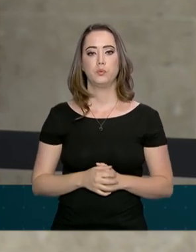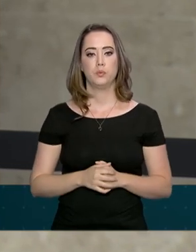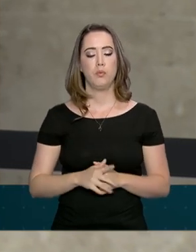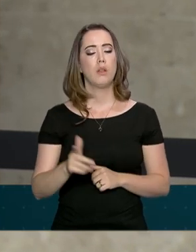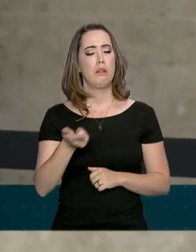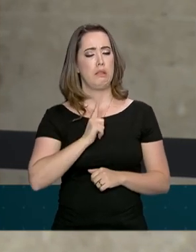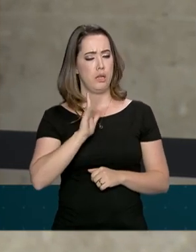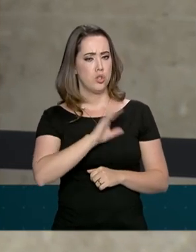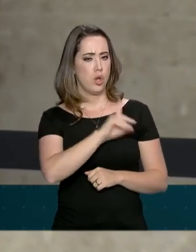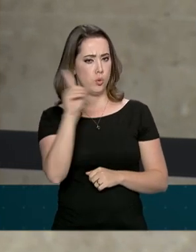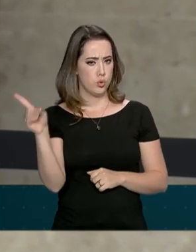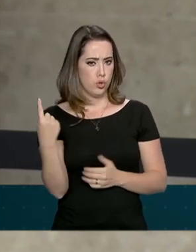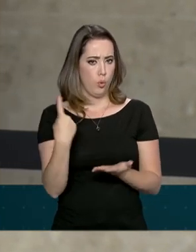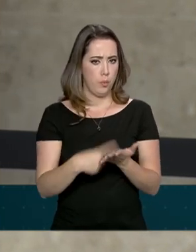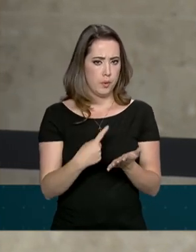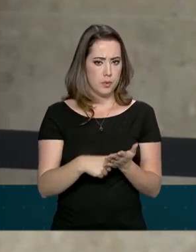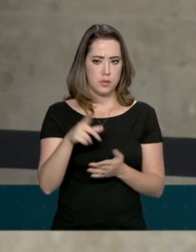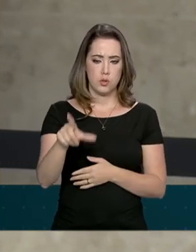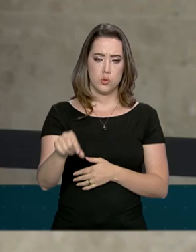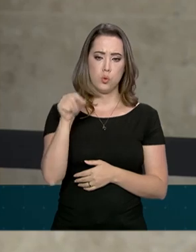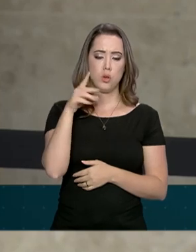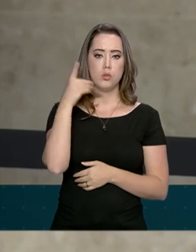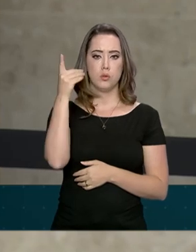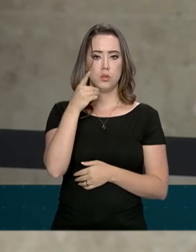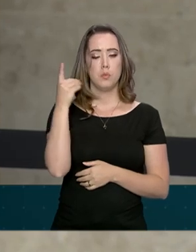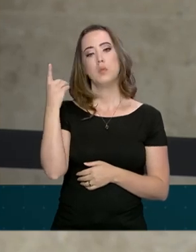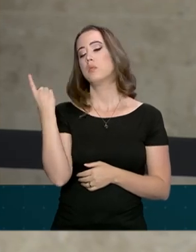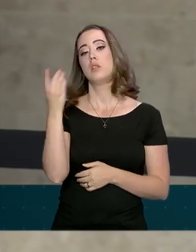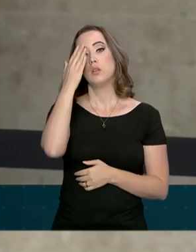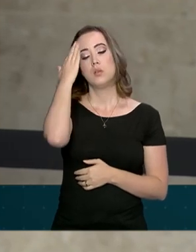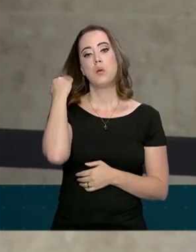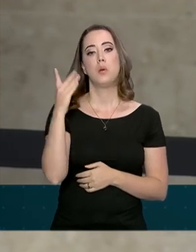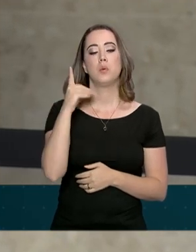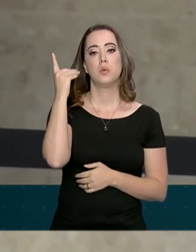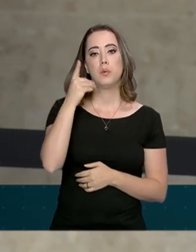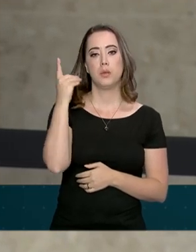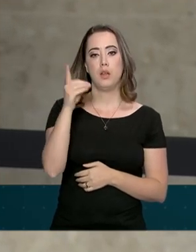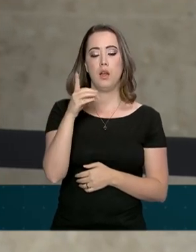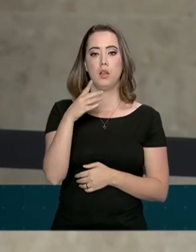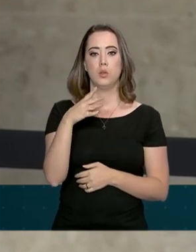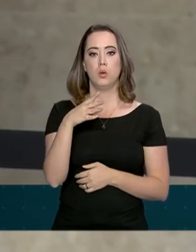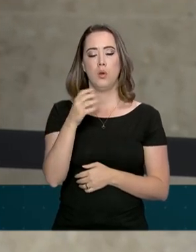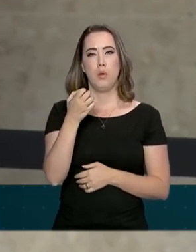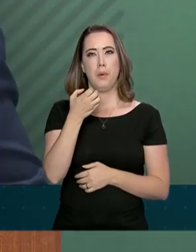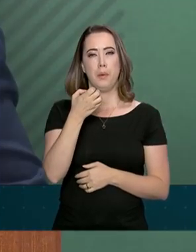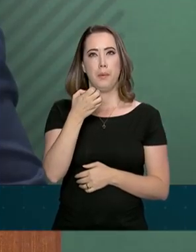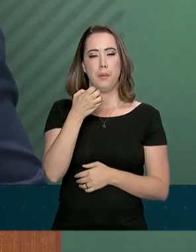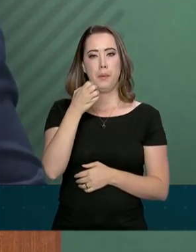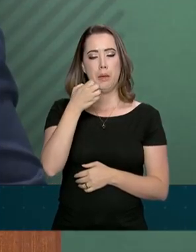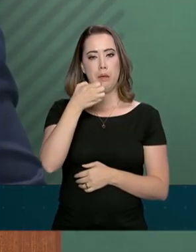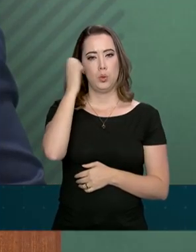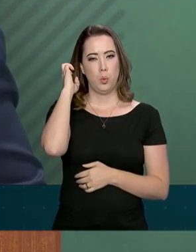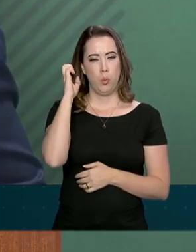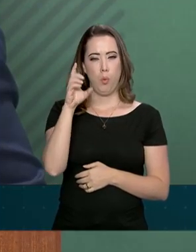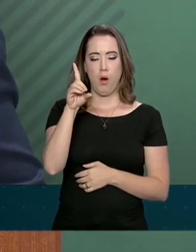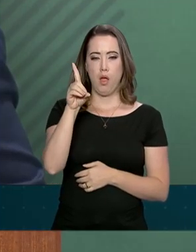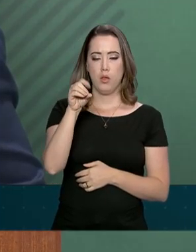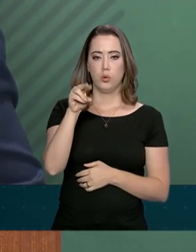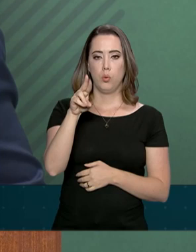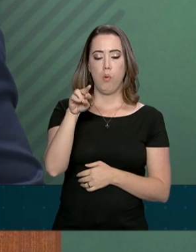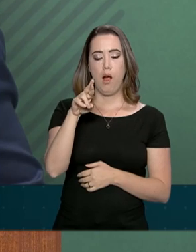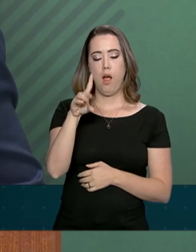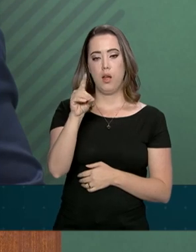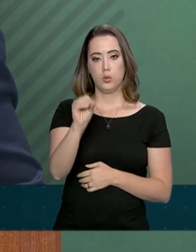presidente da república formalize a indicação do deputado eduardo bolsonaro à embaixada do brasil o documento já está praticamente